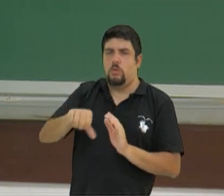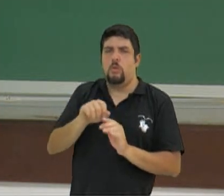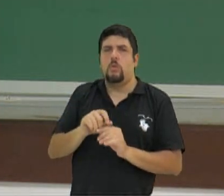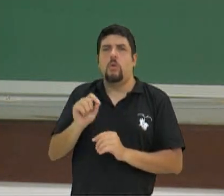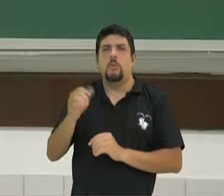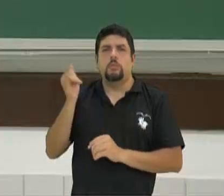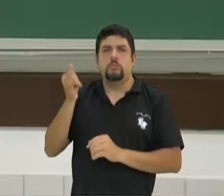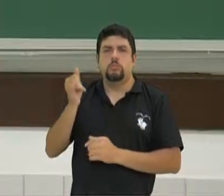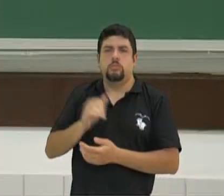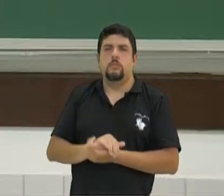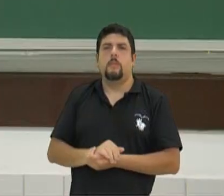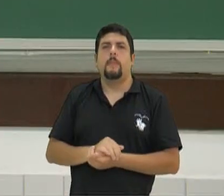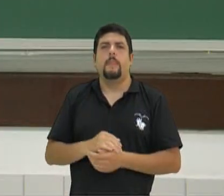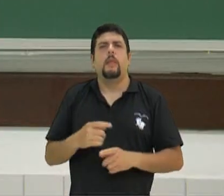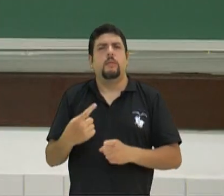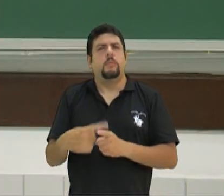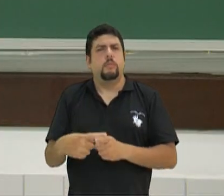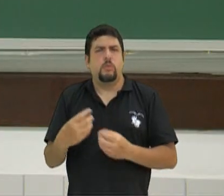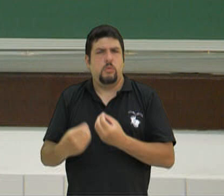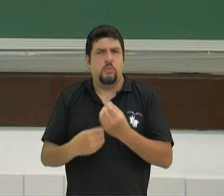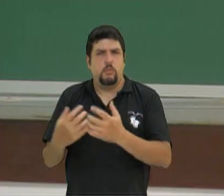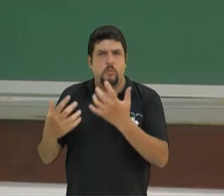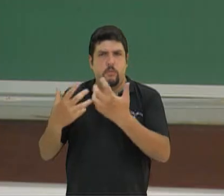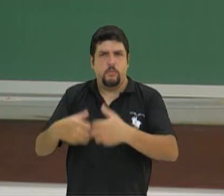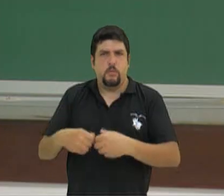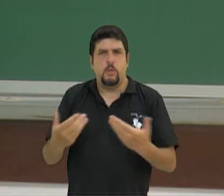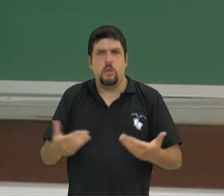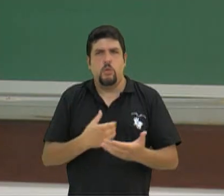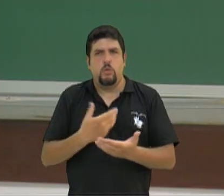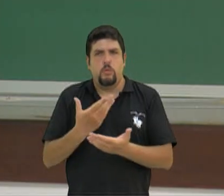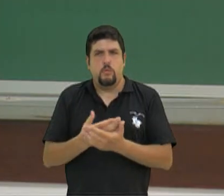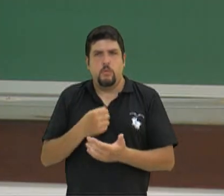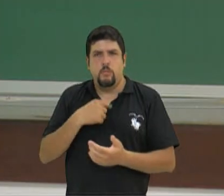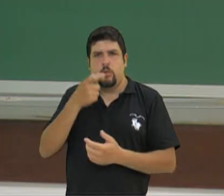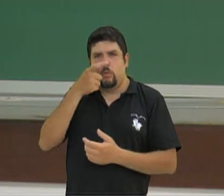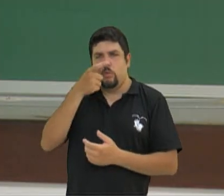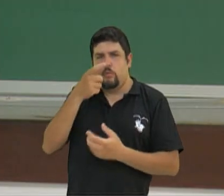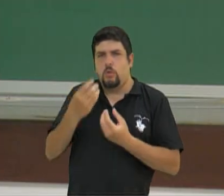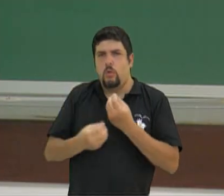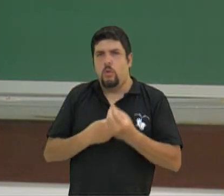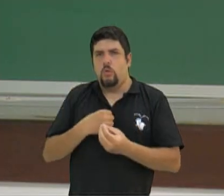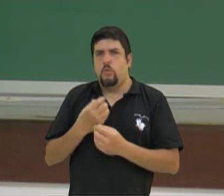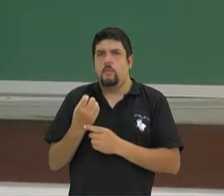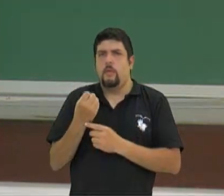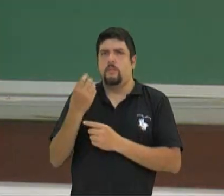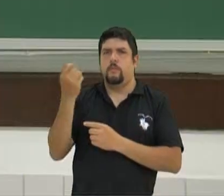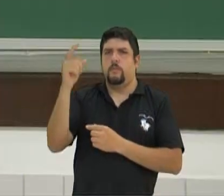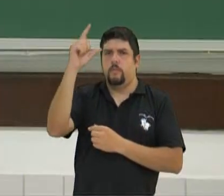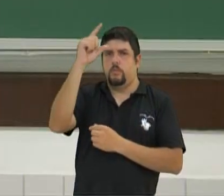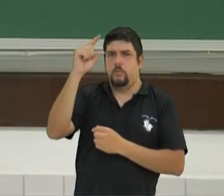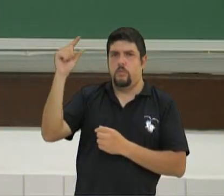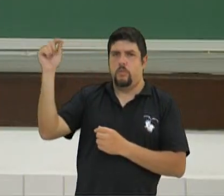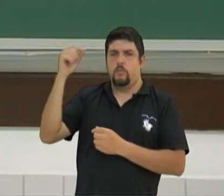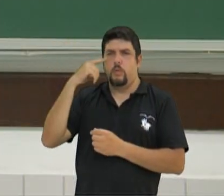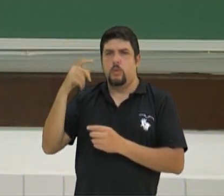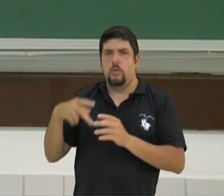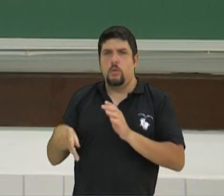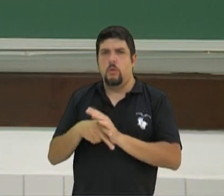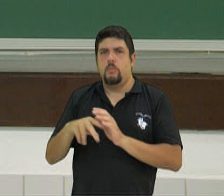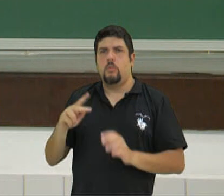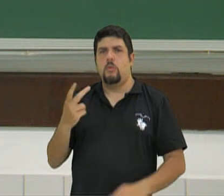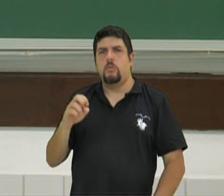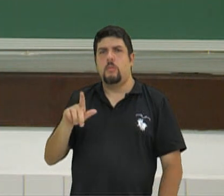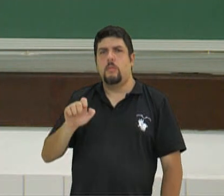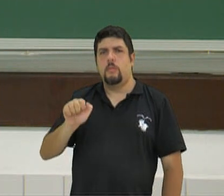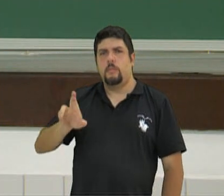Por quê? Como é que funcionava isso? A gente vai ver hoje o filme A Viagem do Homem, A Viagem à Lua, do próprio Méliès,